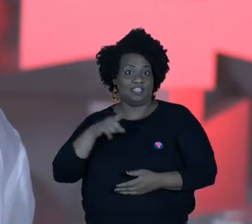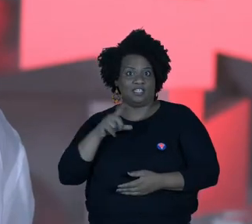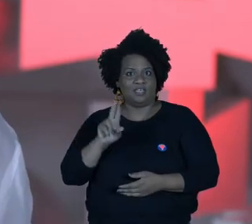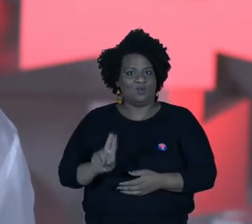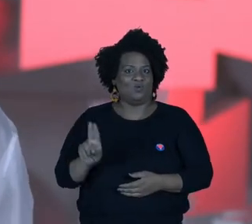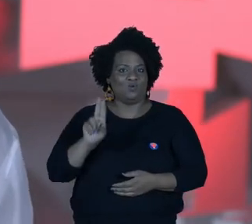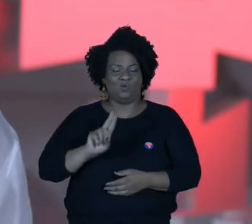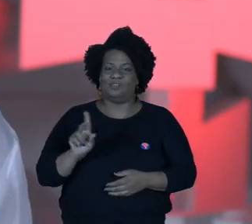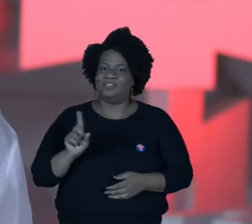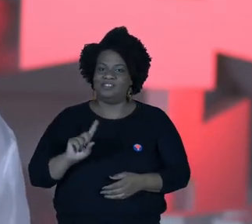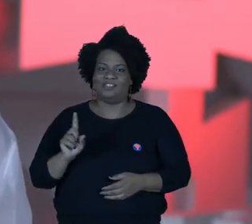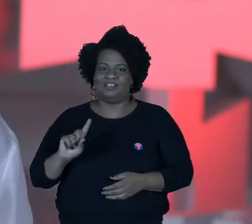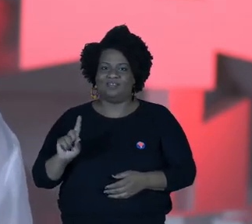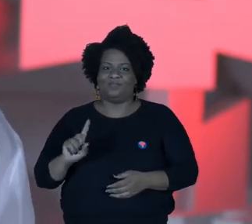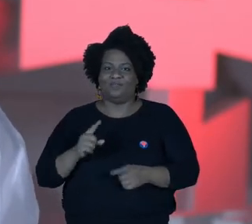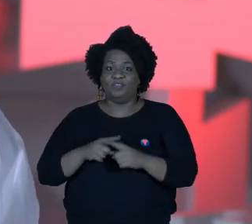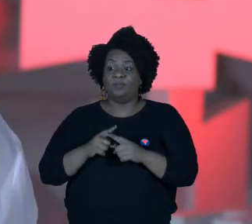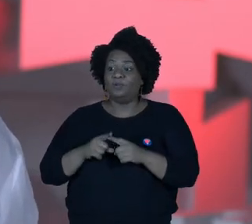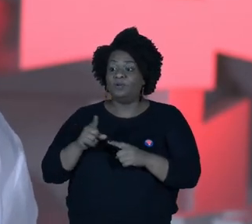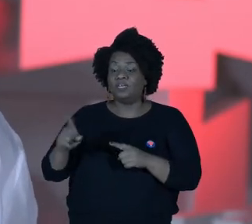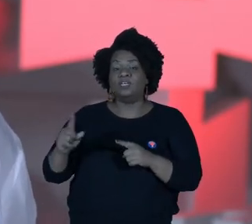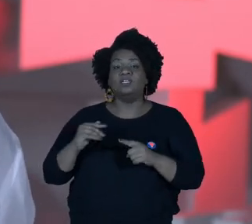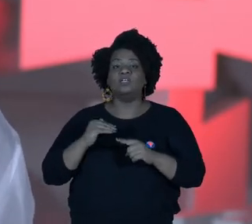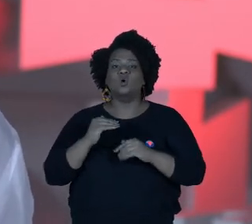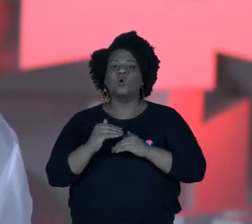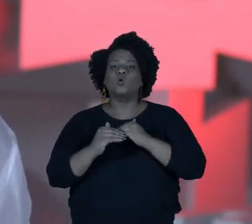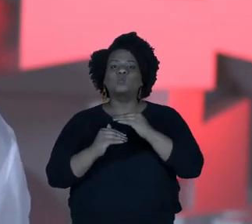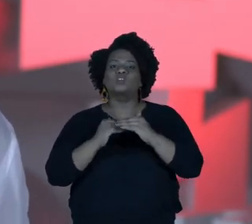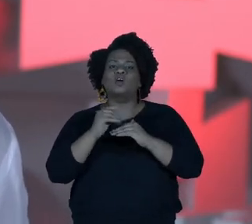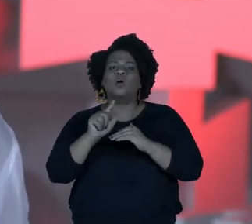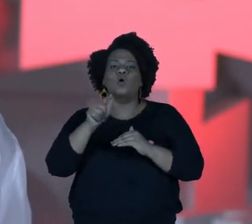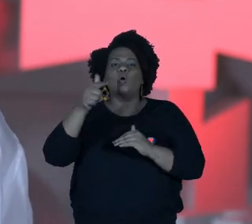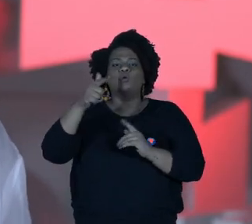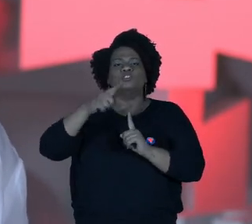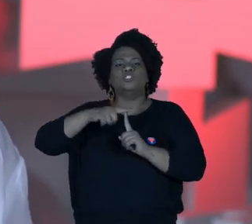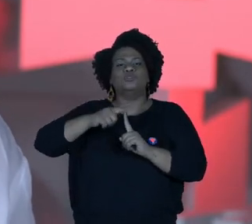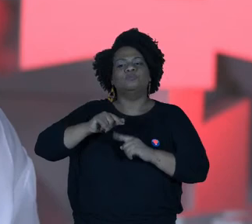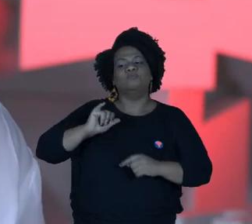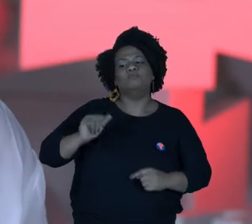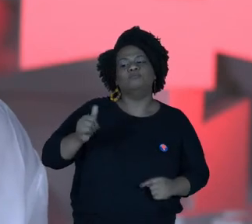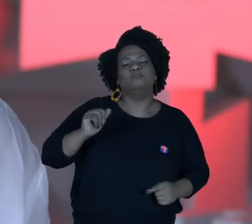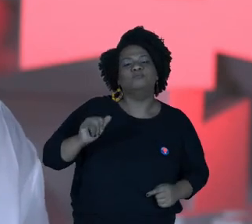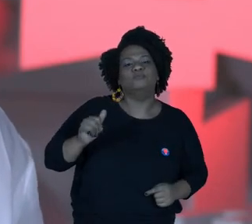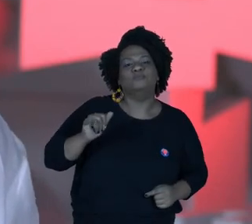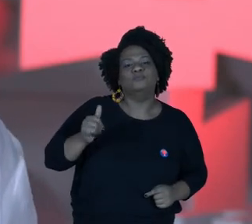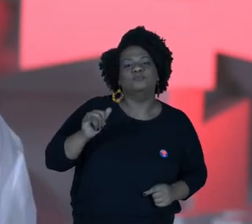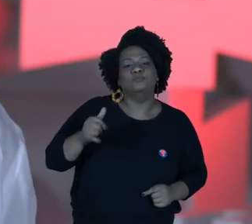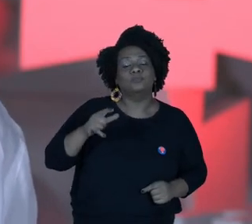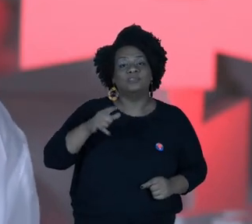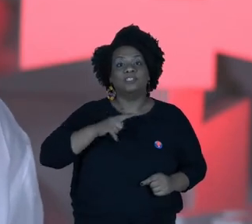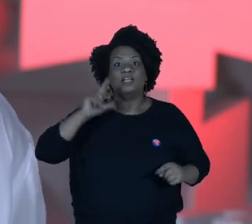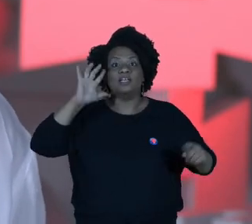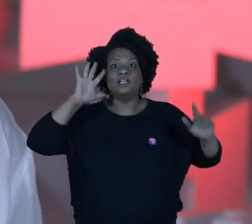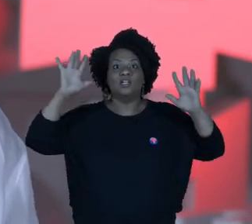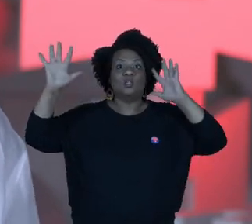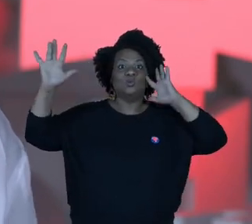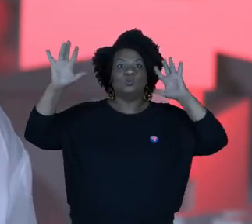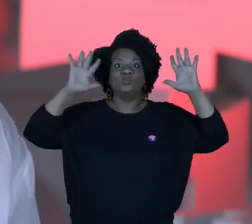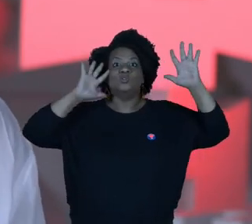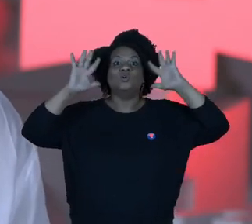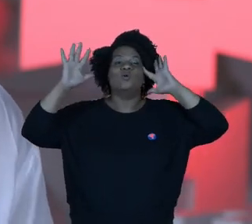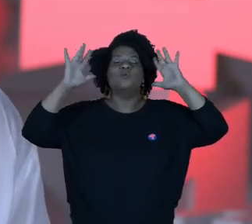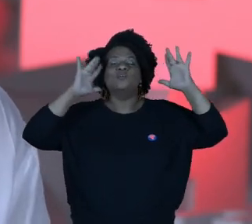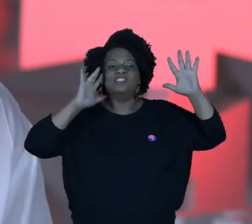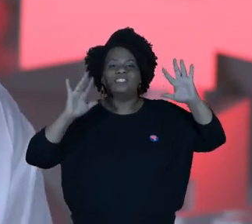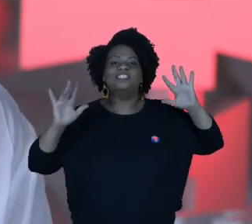Ele tem um outro, ele constrói um outro tipo de narrativa, que a gente chama anti-ilusionista, que ele diz